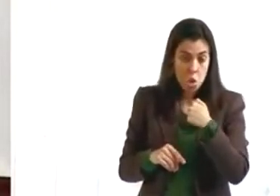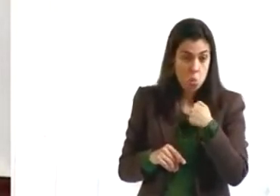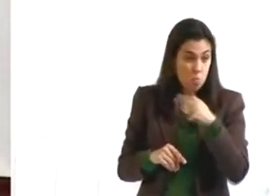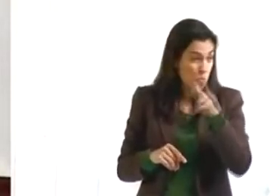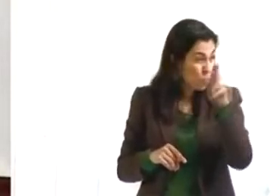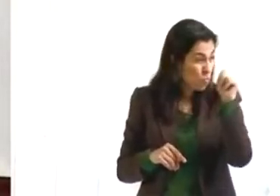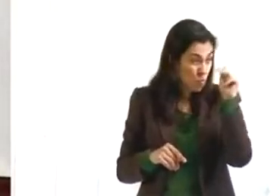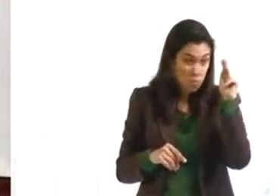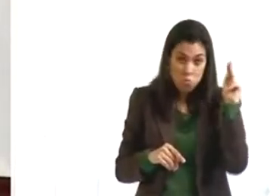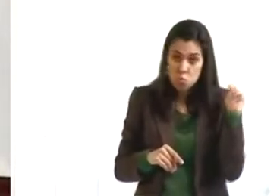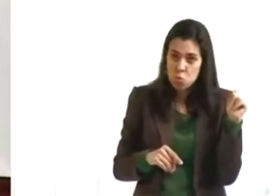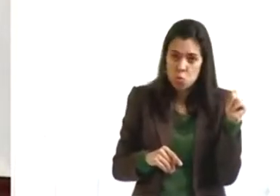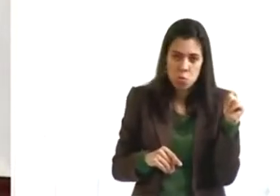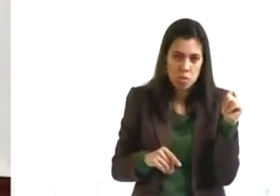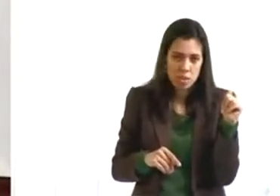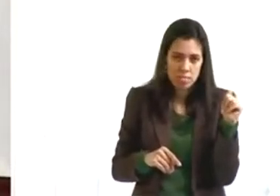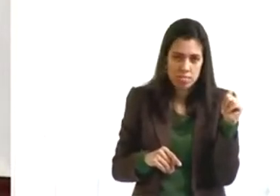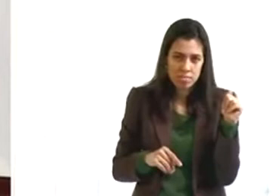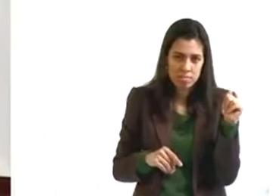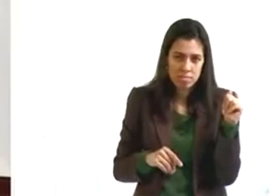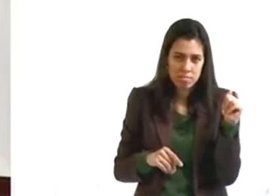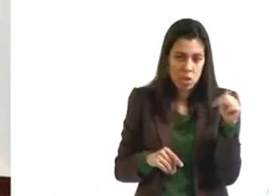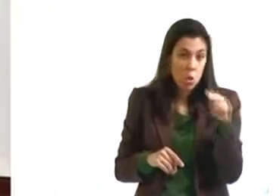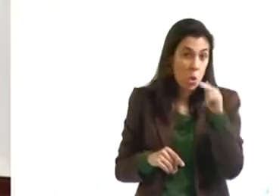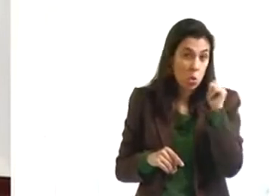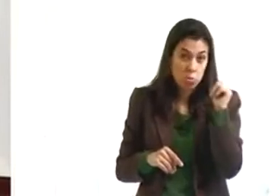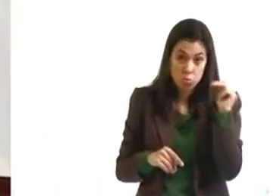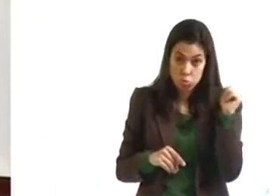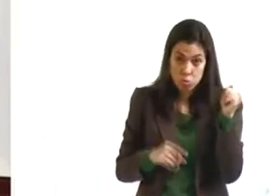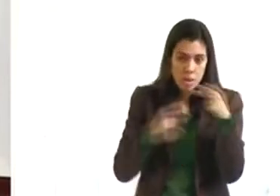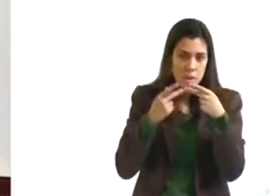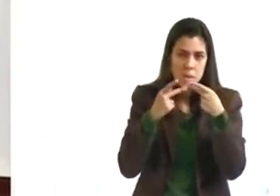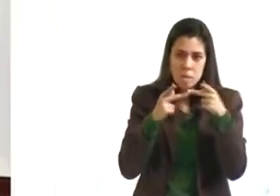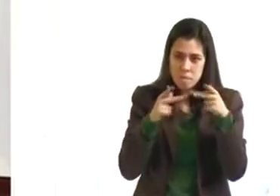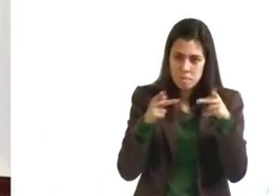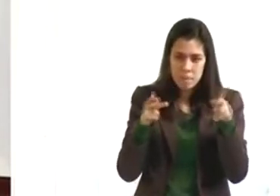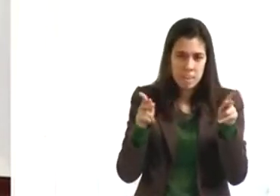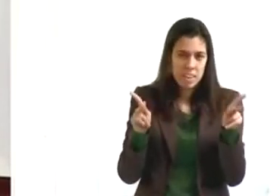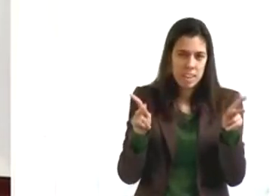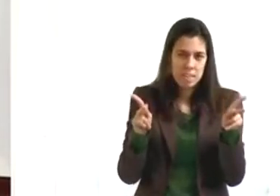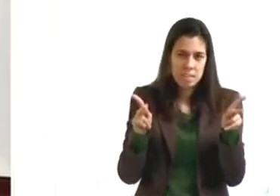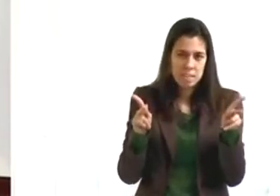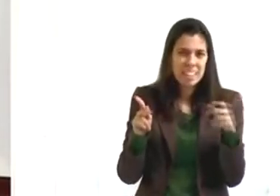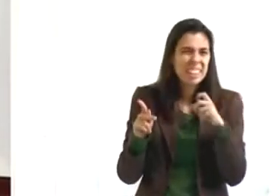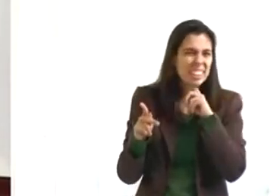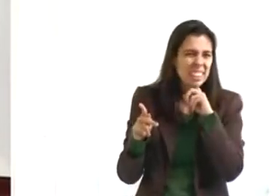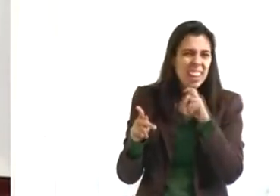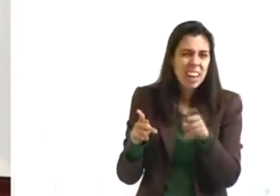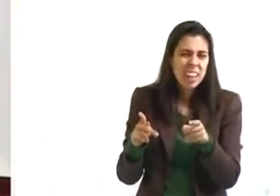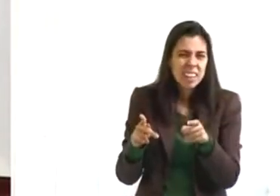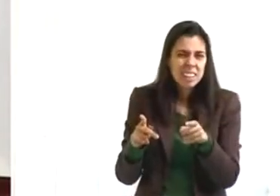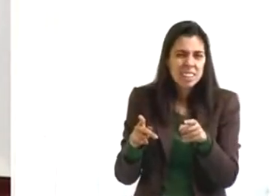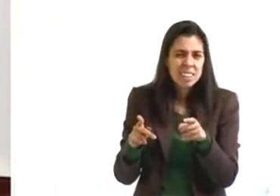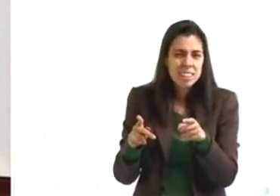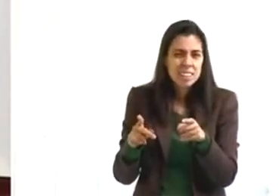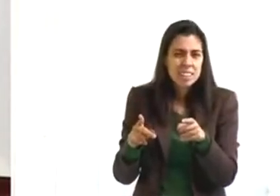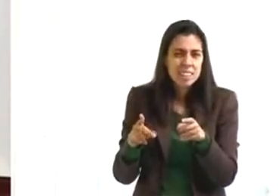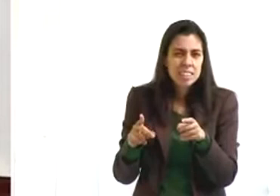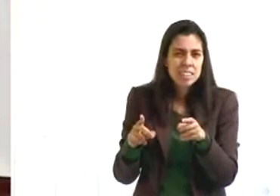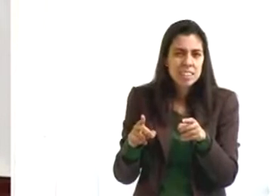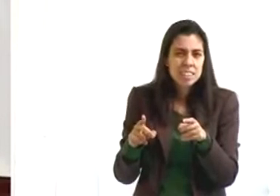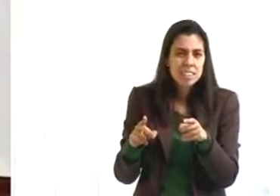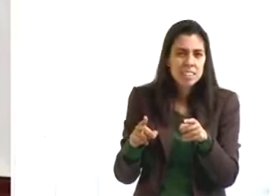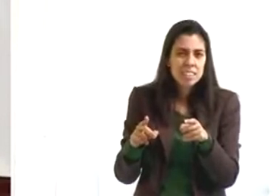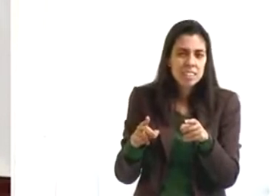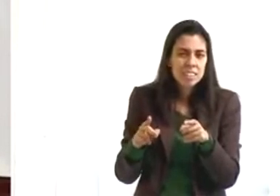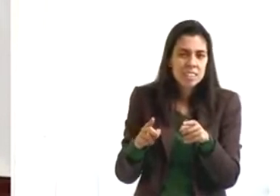eu vou desafiar você: quando o culto terminar hoje, dê uma volta aqui no bairro da Lapa e converse com